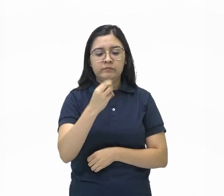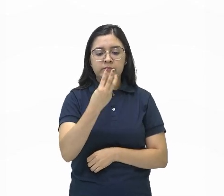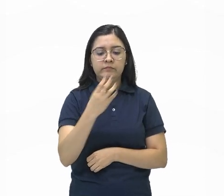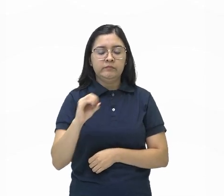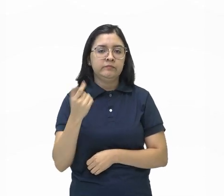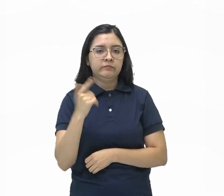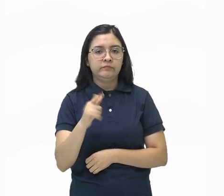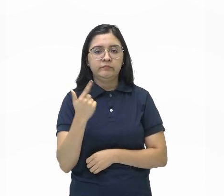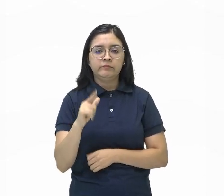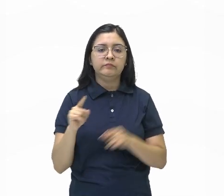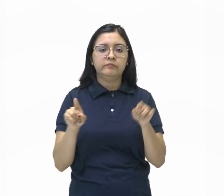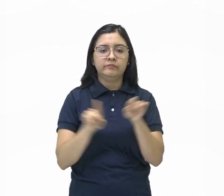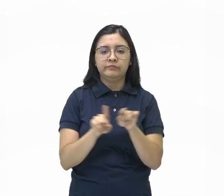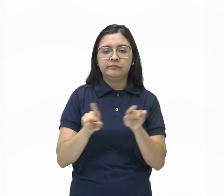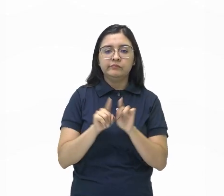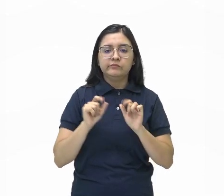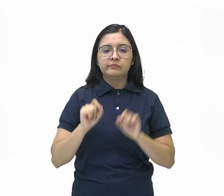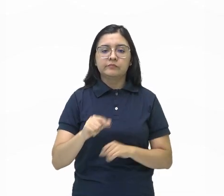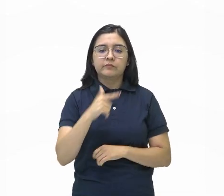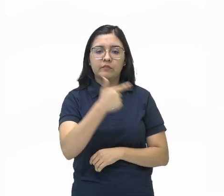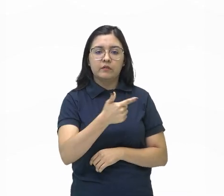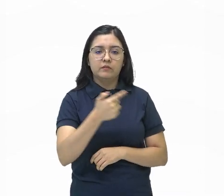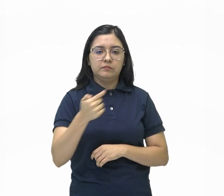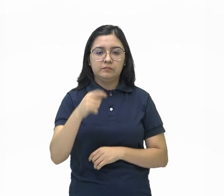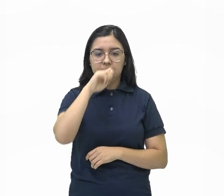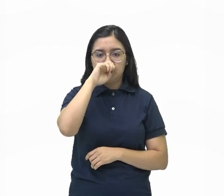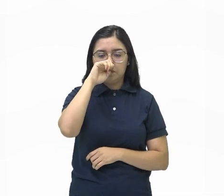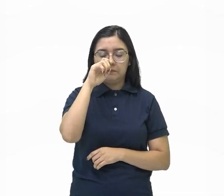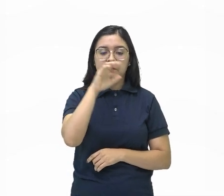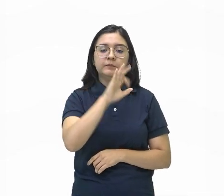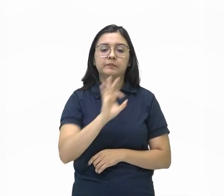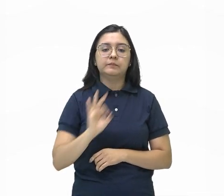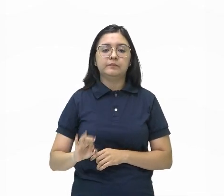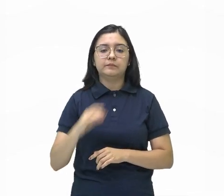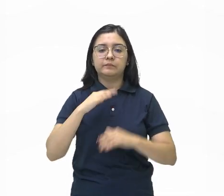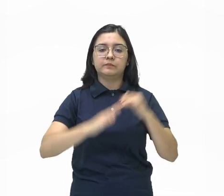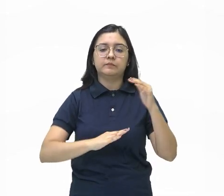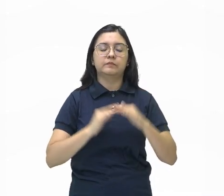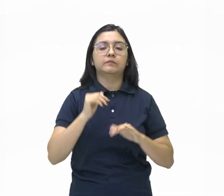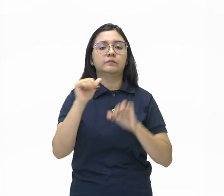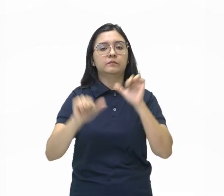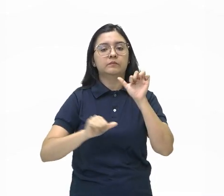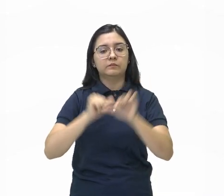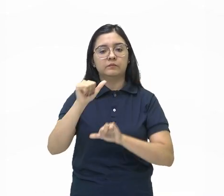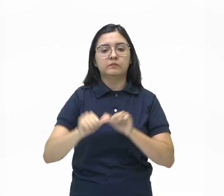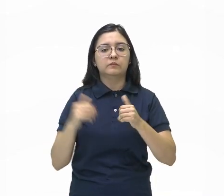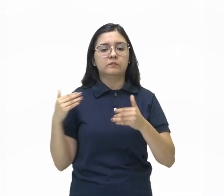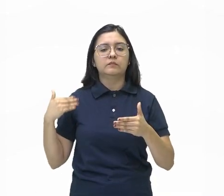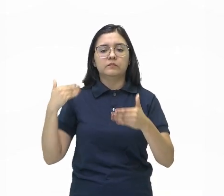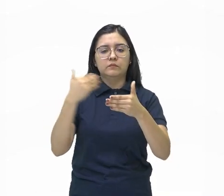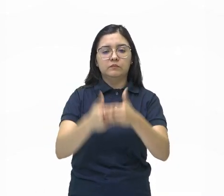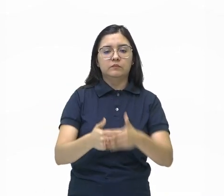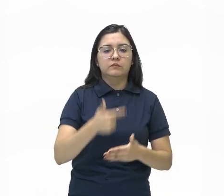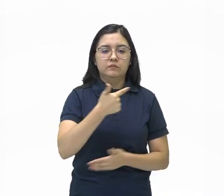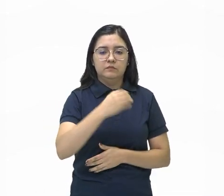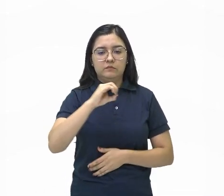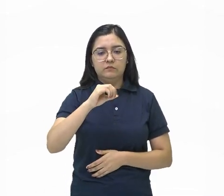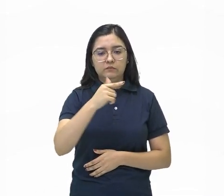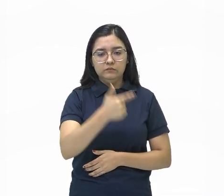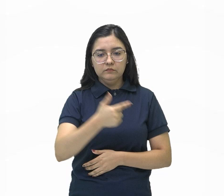Né? E 20% das profissões terão se modificados até daqui a pouco, daqui